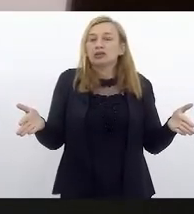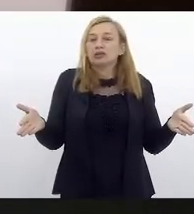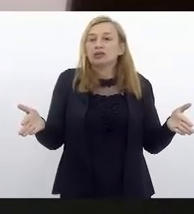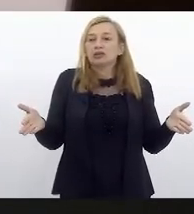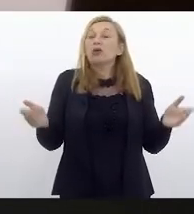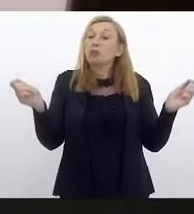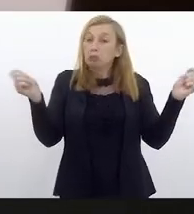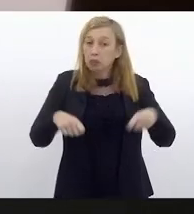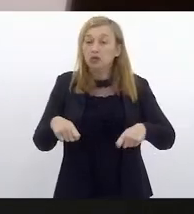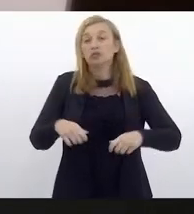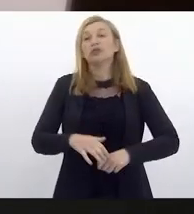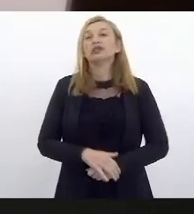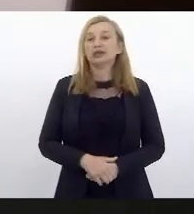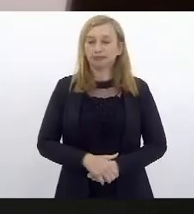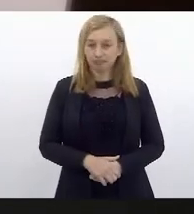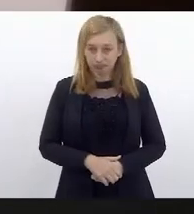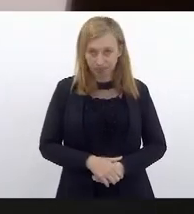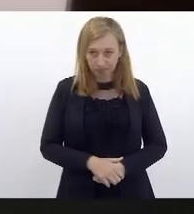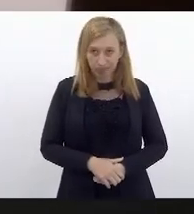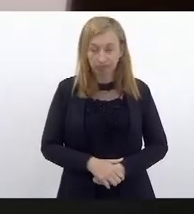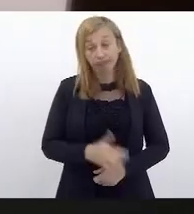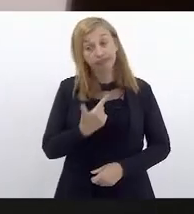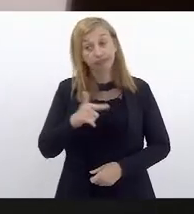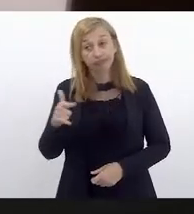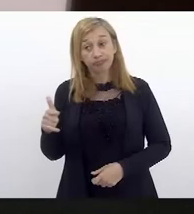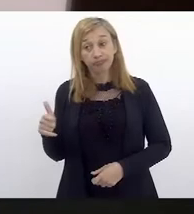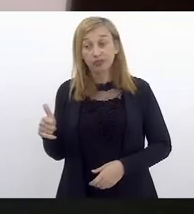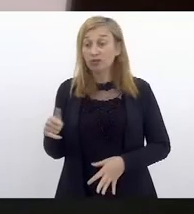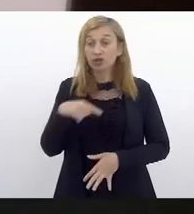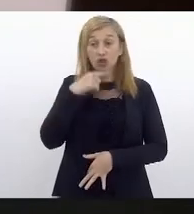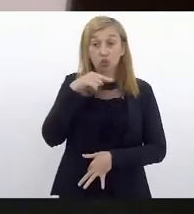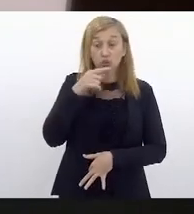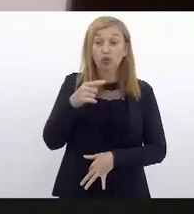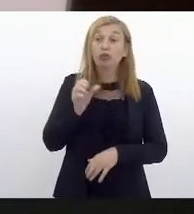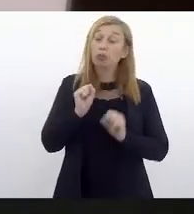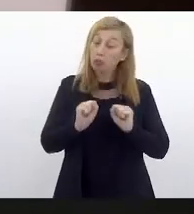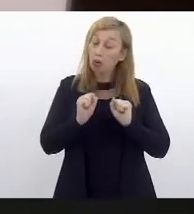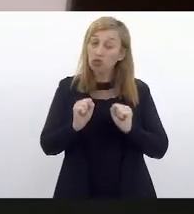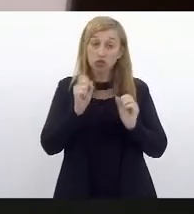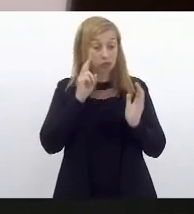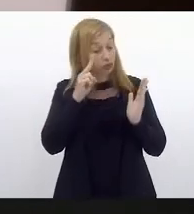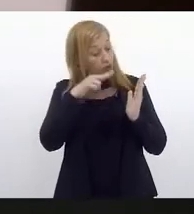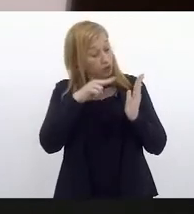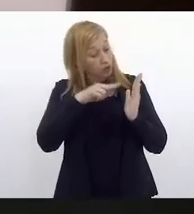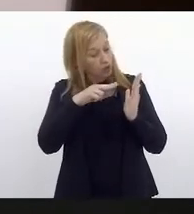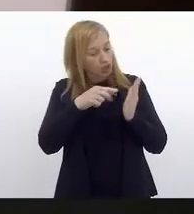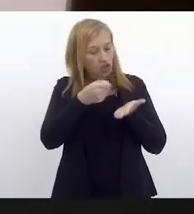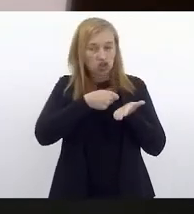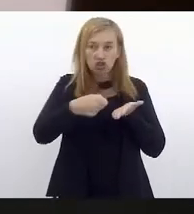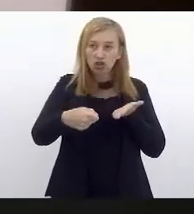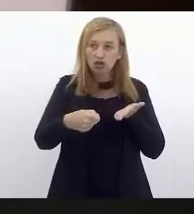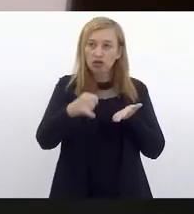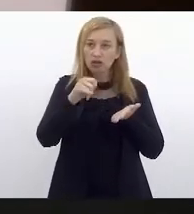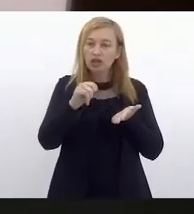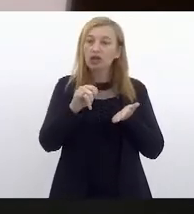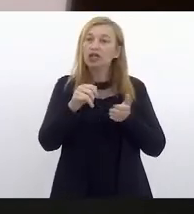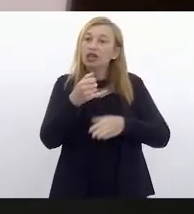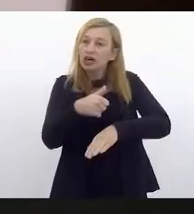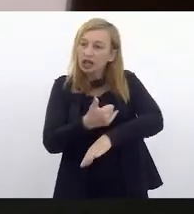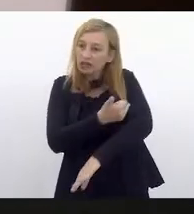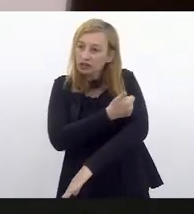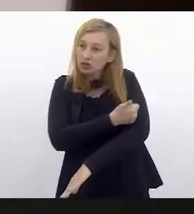de possibilidades. Para não ter dúvida, a gente pode aqui escrever infraestrutura,